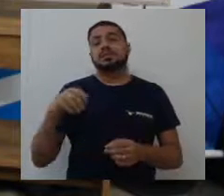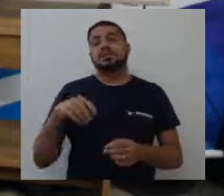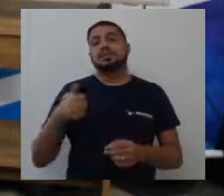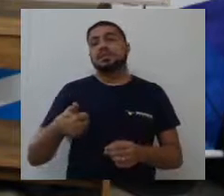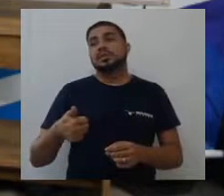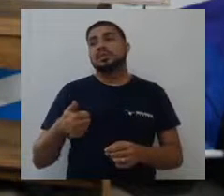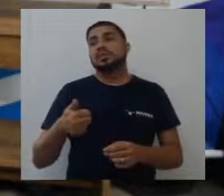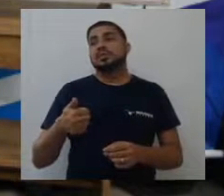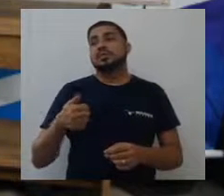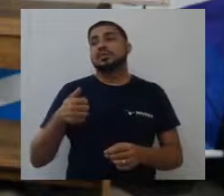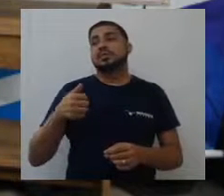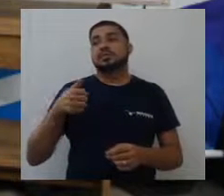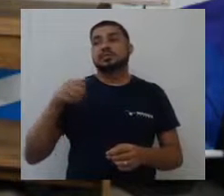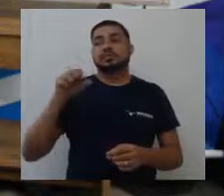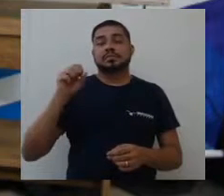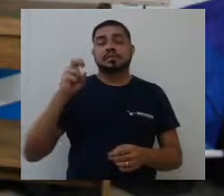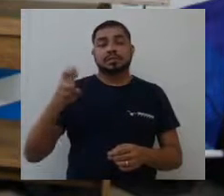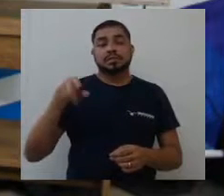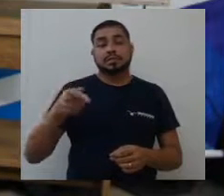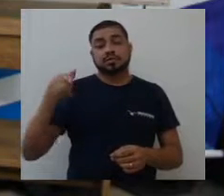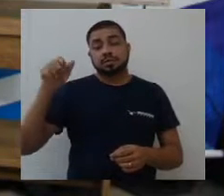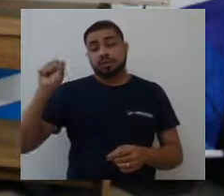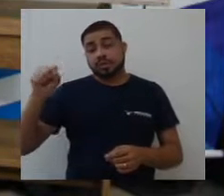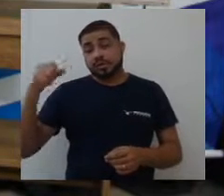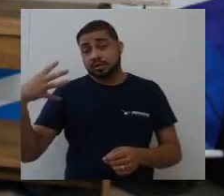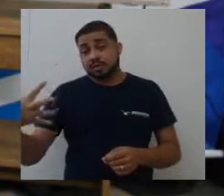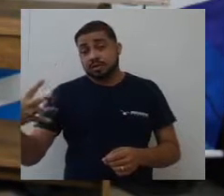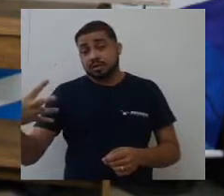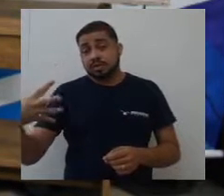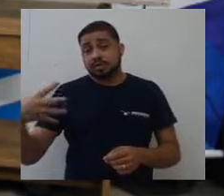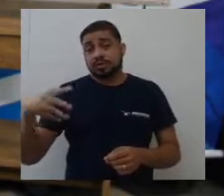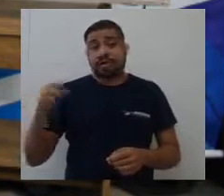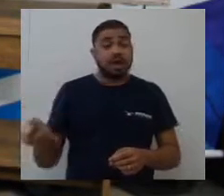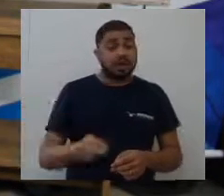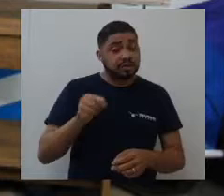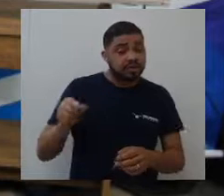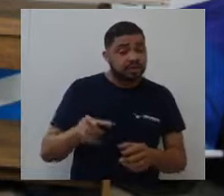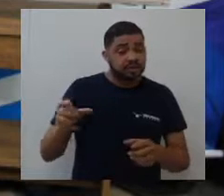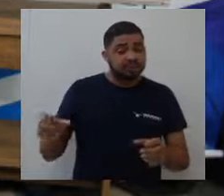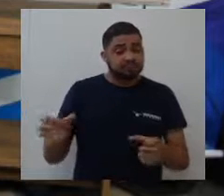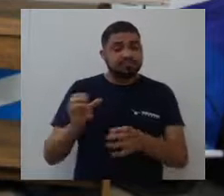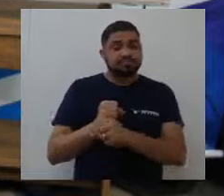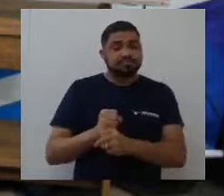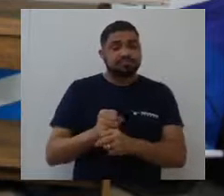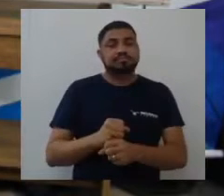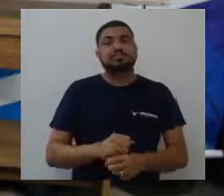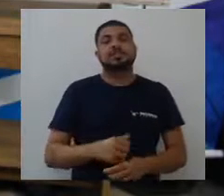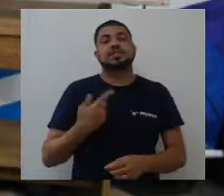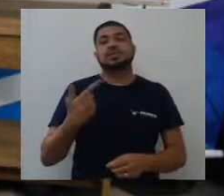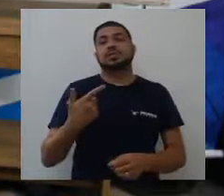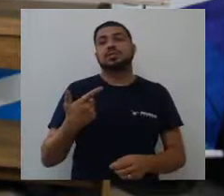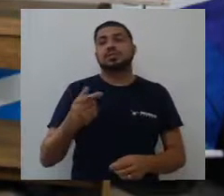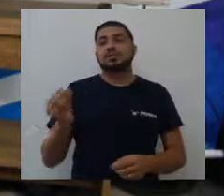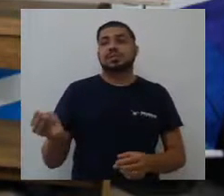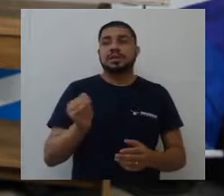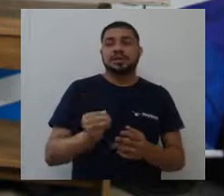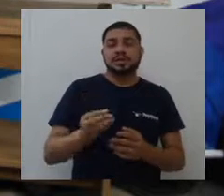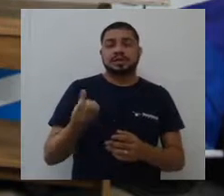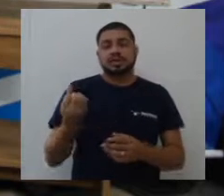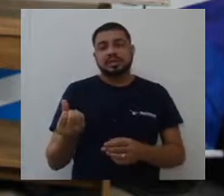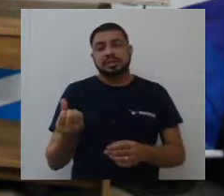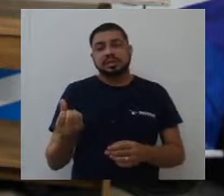5,84. A gente considera esse valor aqui, ó, com arredondamento. Olha, 2 arredonda para cá, o 6 vai